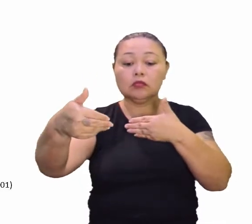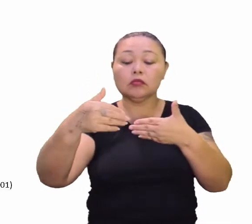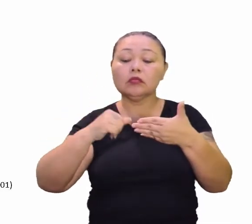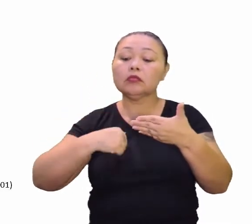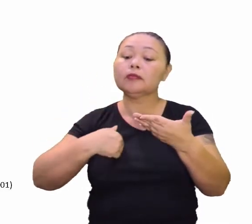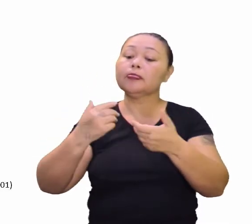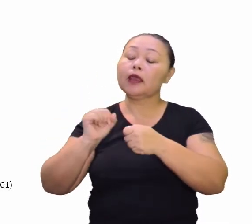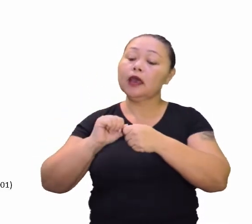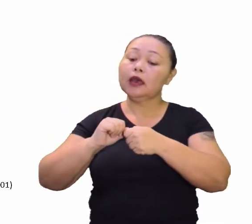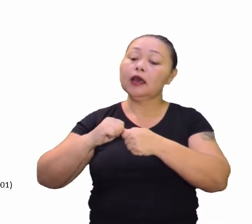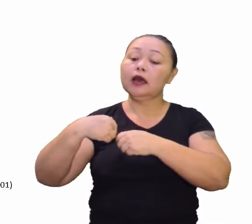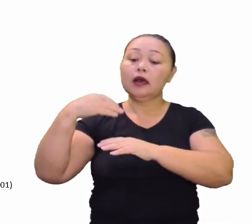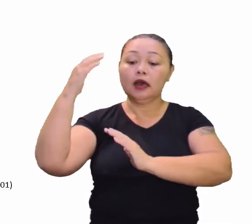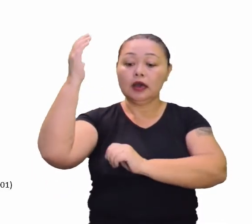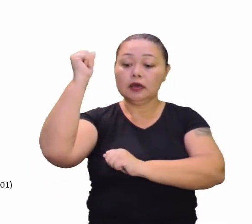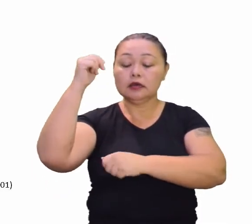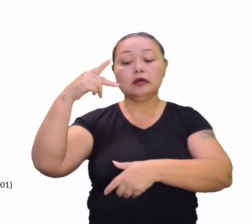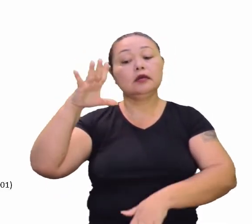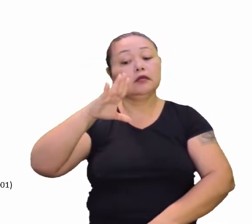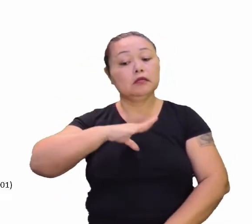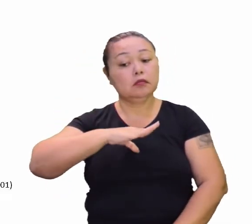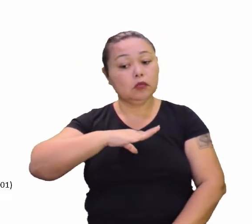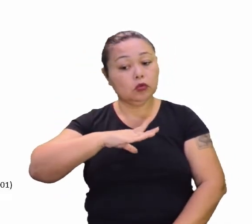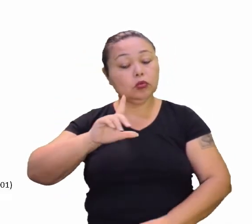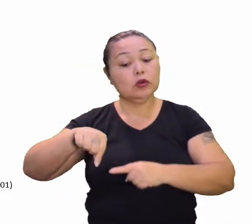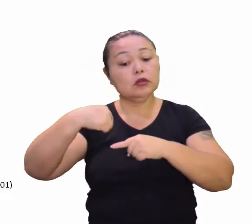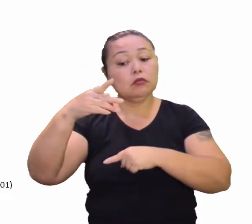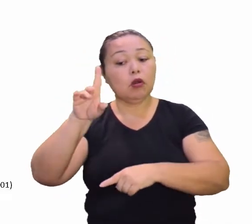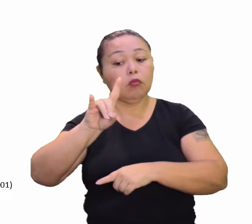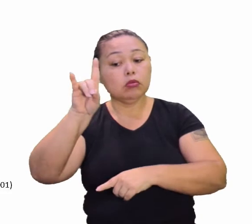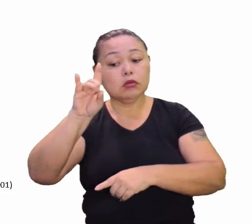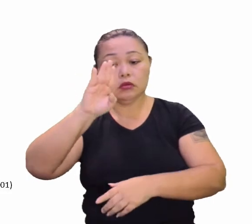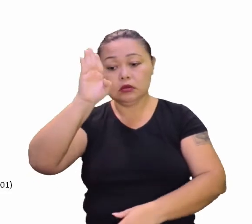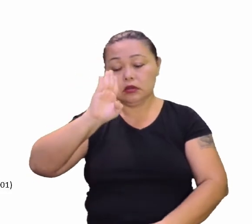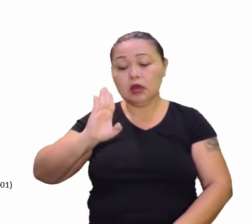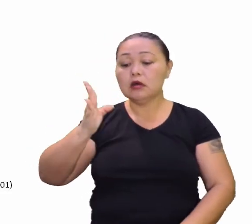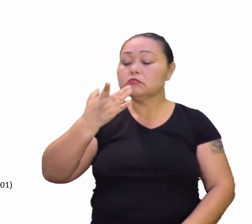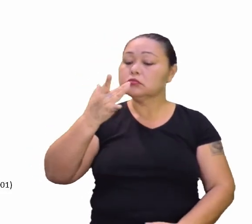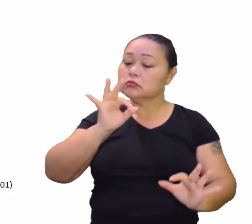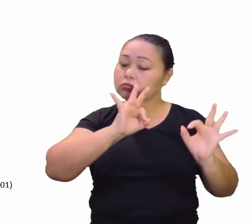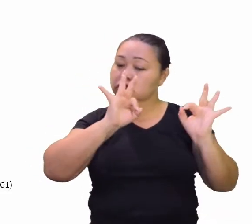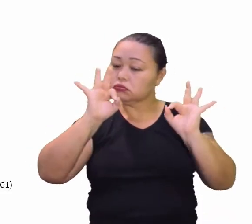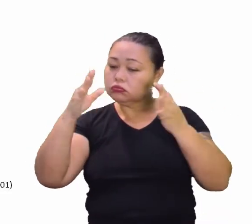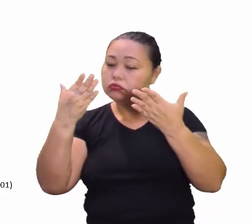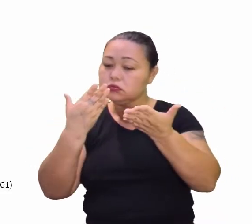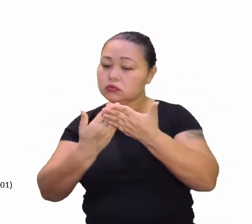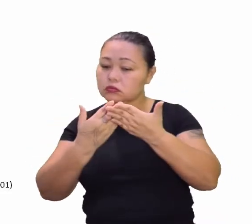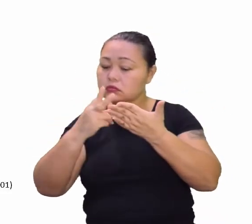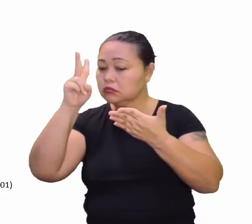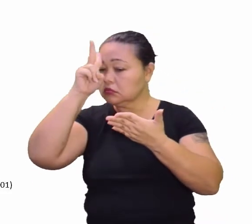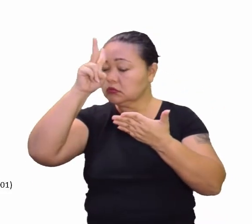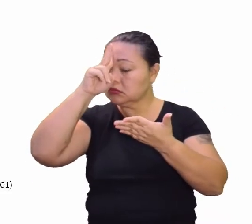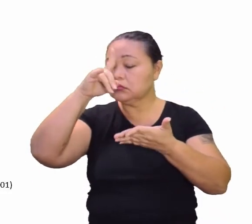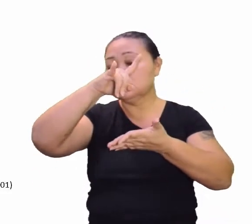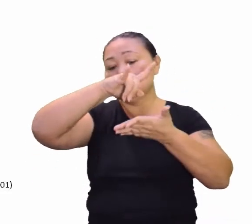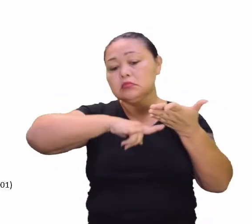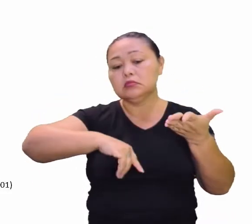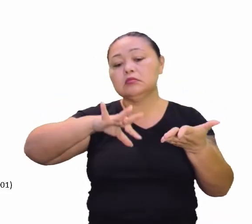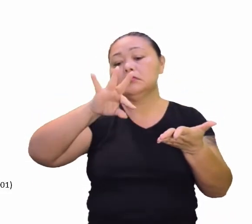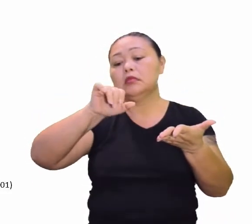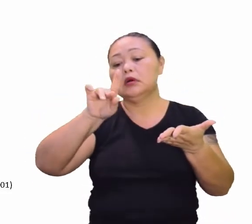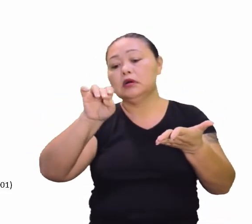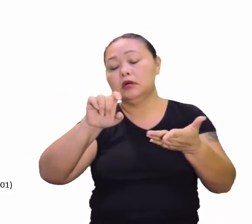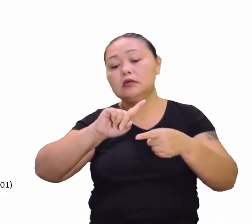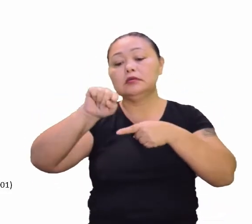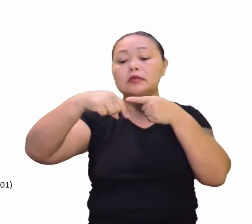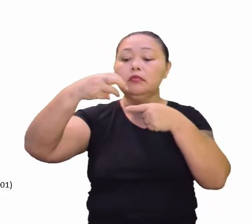Espanha e Portugal e depois entre Bolívia e Brasil. E a gente falou isso durante as aulas anteriores, é lembrar do Tratado de Tordesilhas, depois